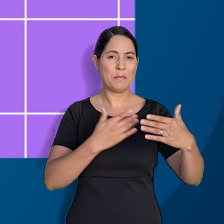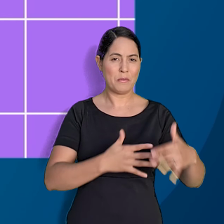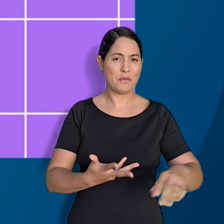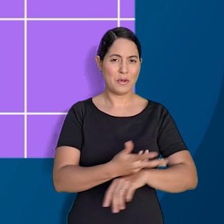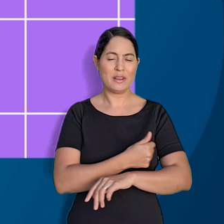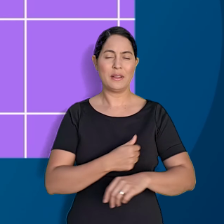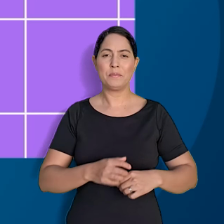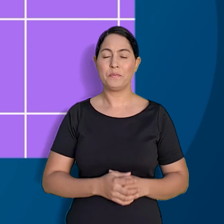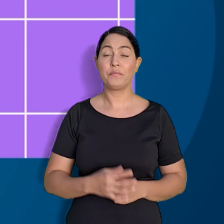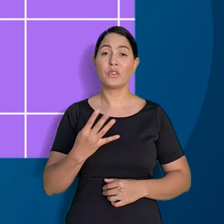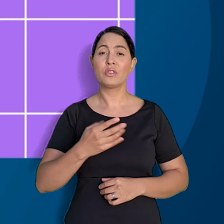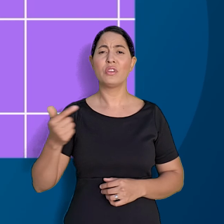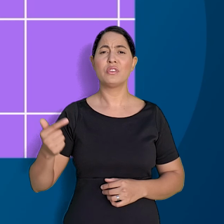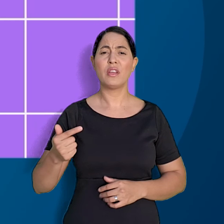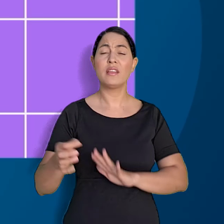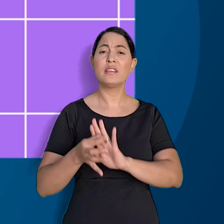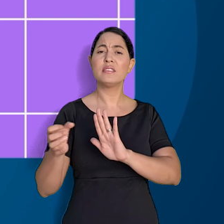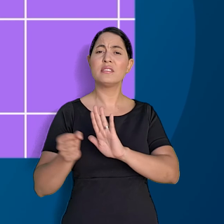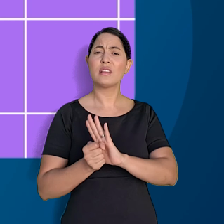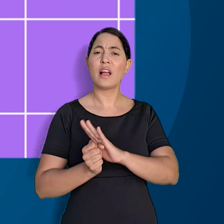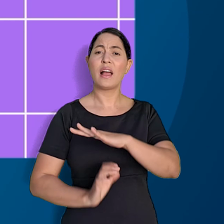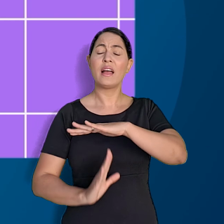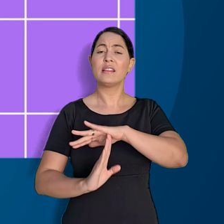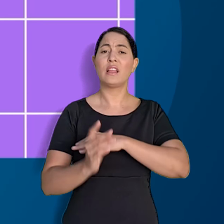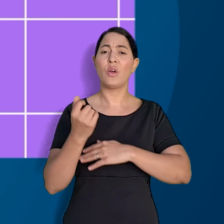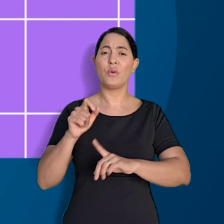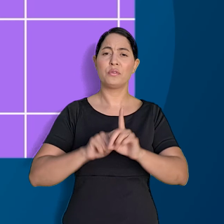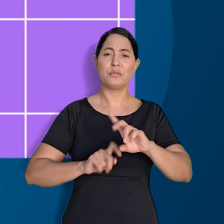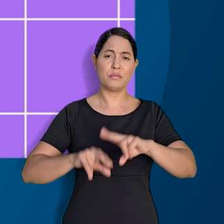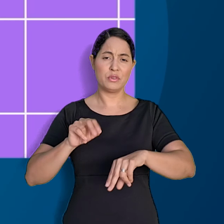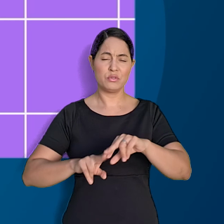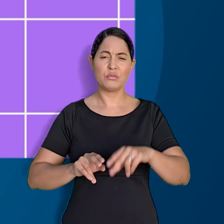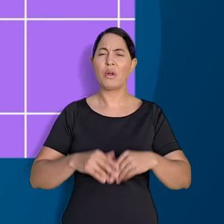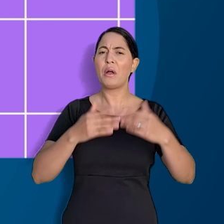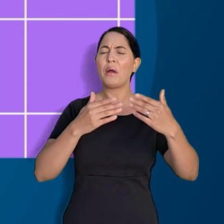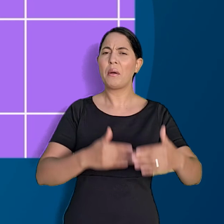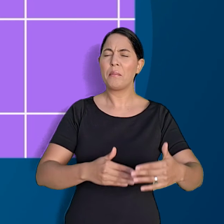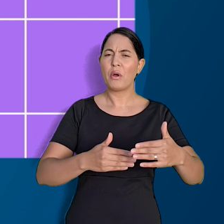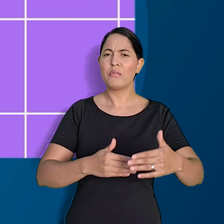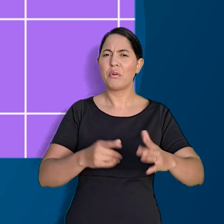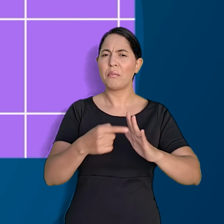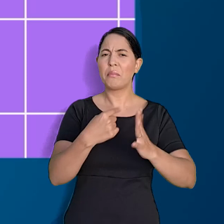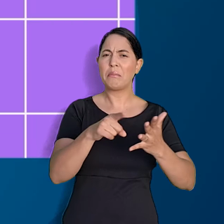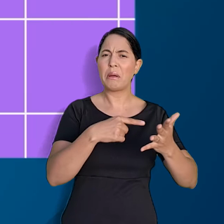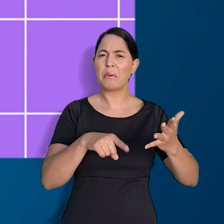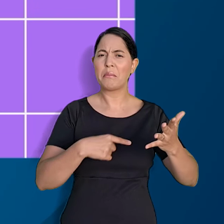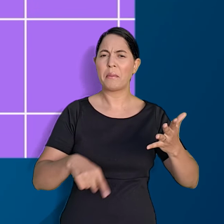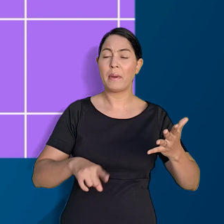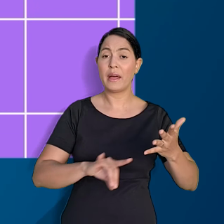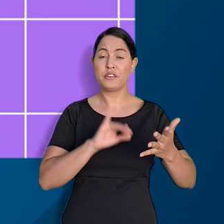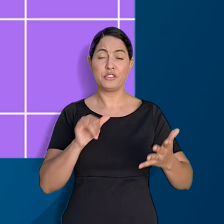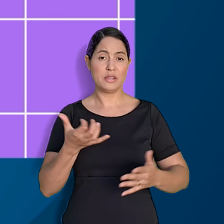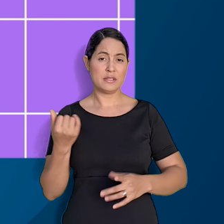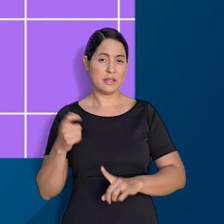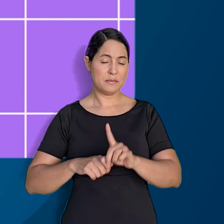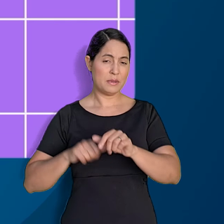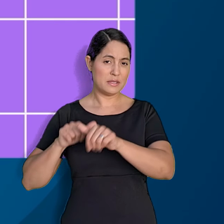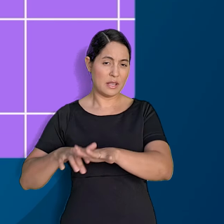47º Exame de Ordem Unificado. Inscrições até 8 de junho. Prova objetiva, primeira fase, 6 de